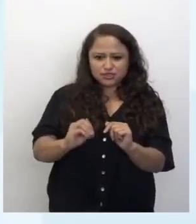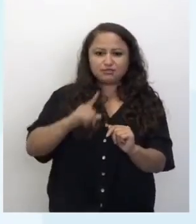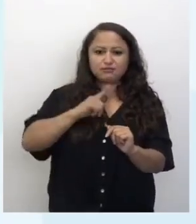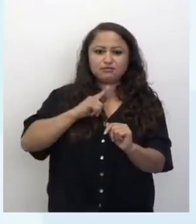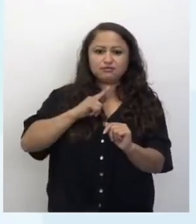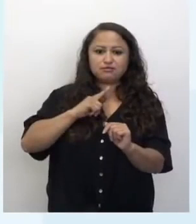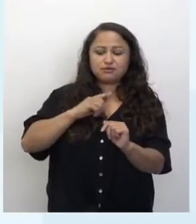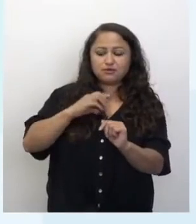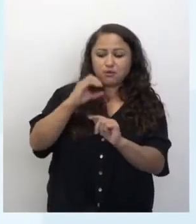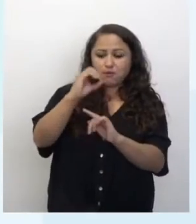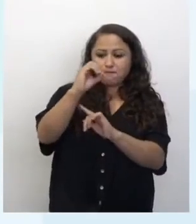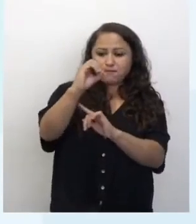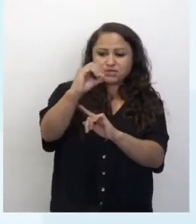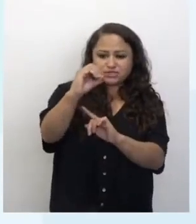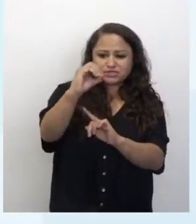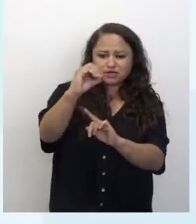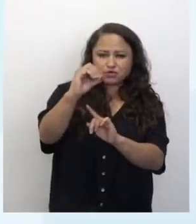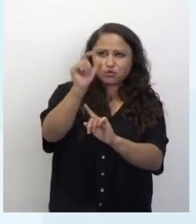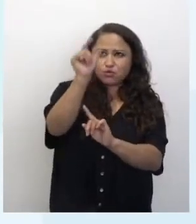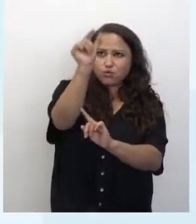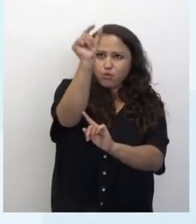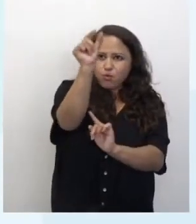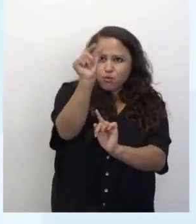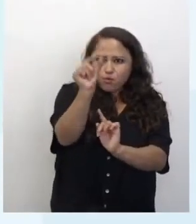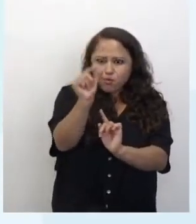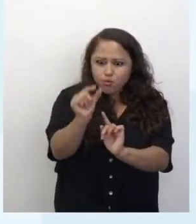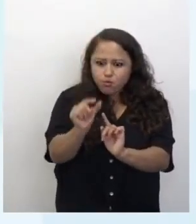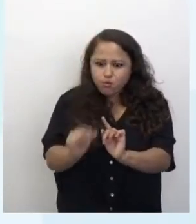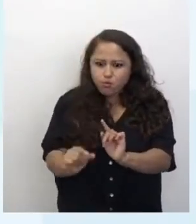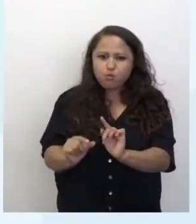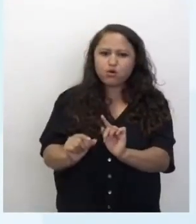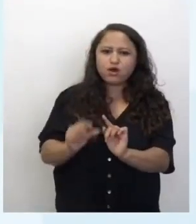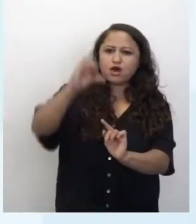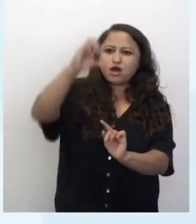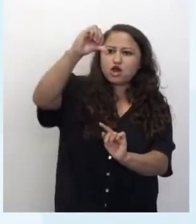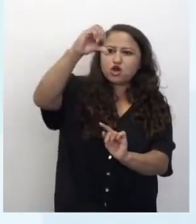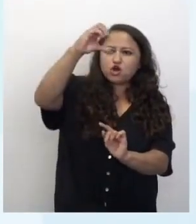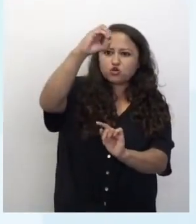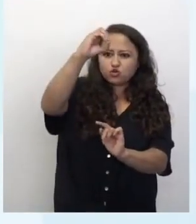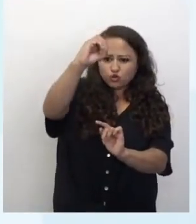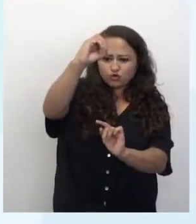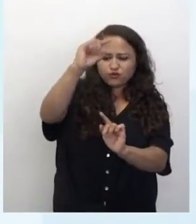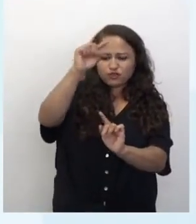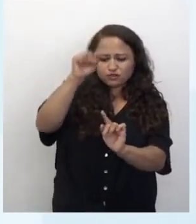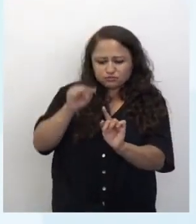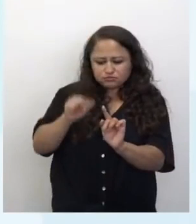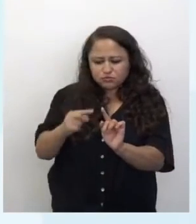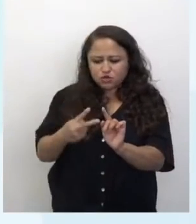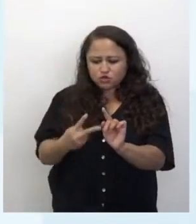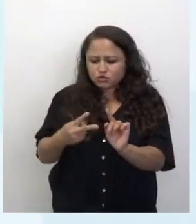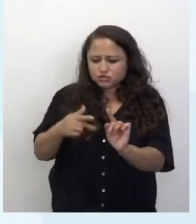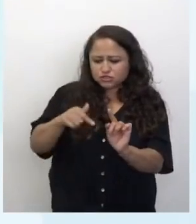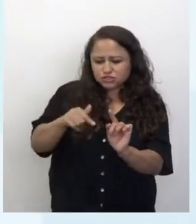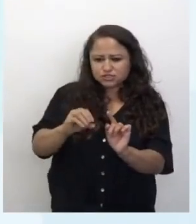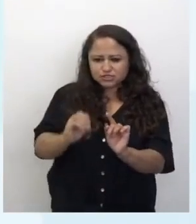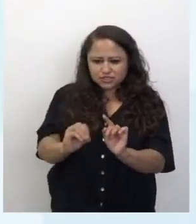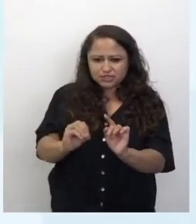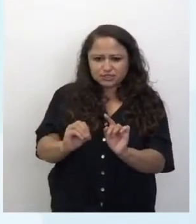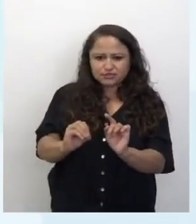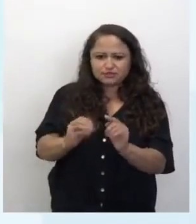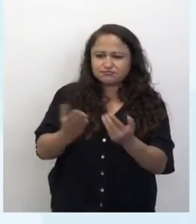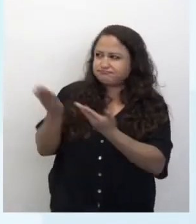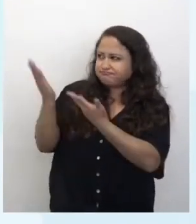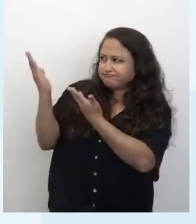do zero. Então, para 90 graus e 270, nós temos zero. Então, observe na